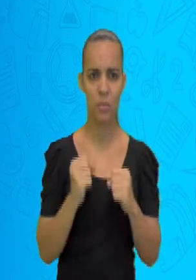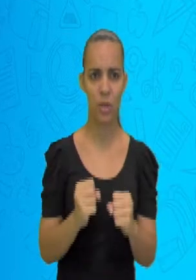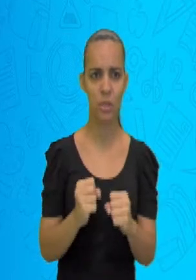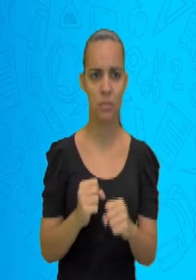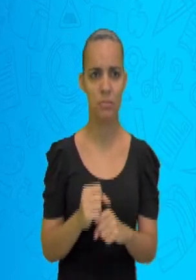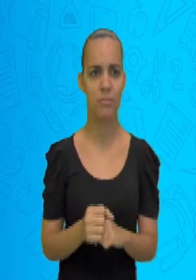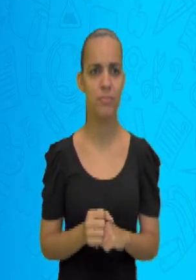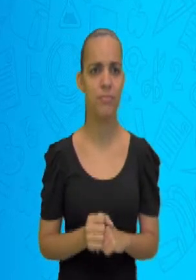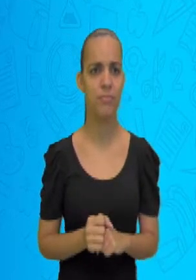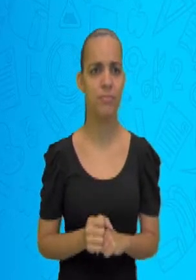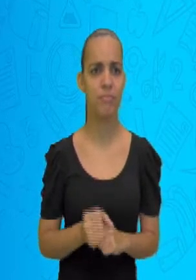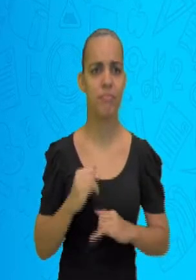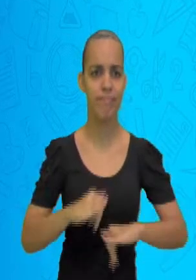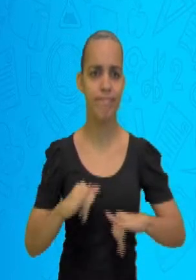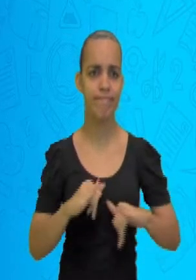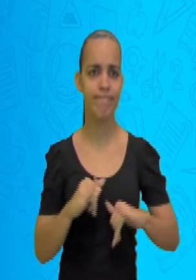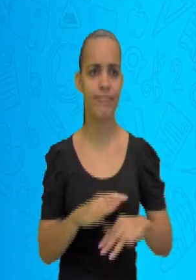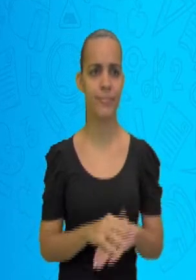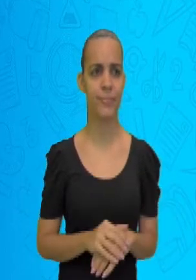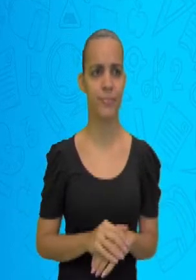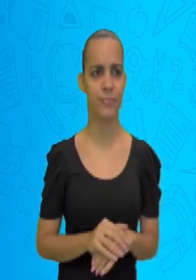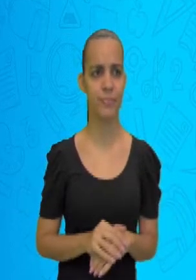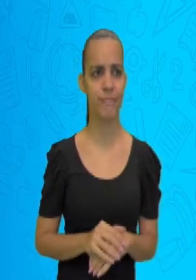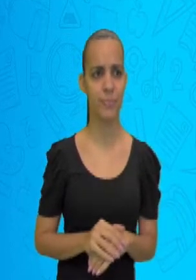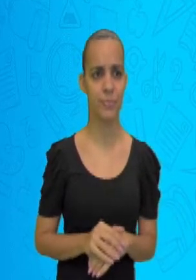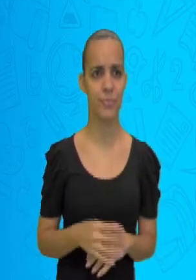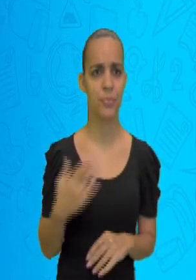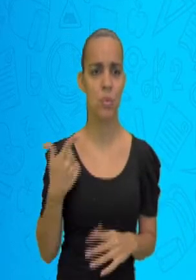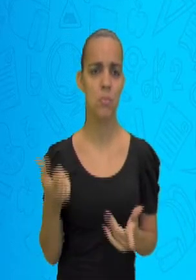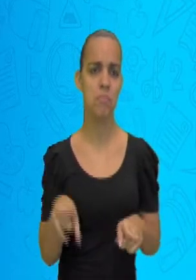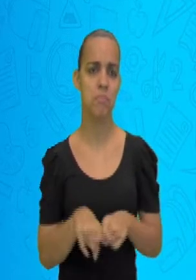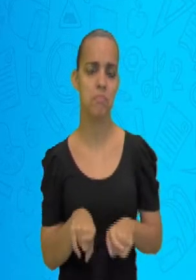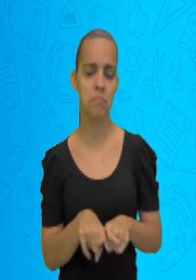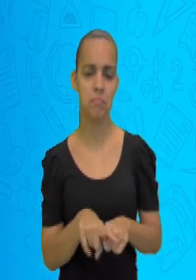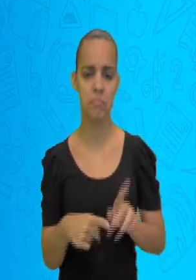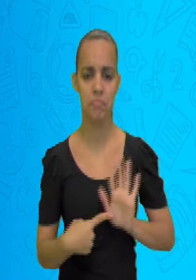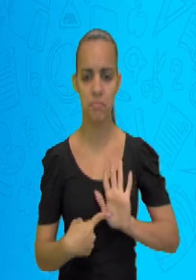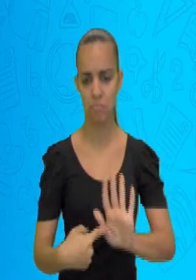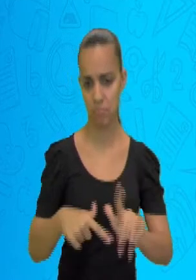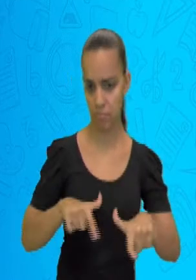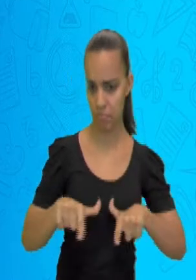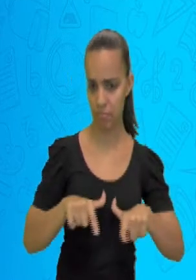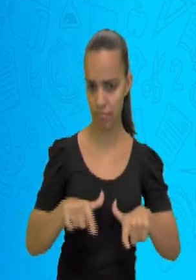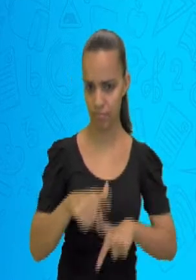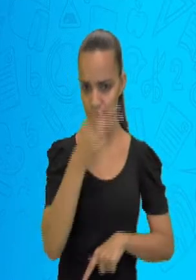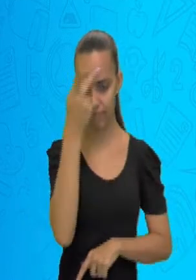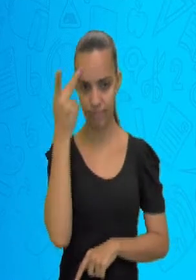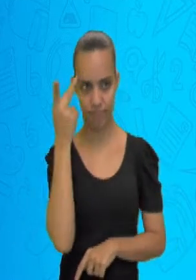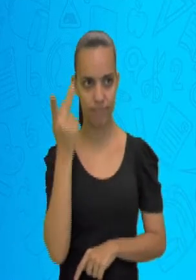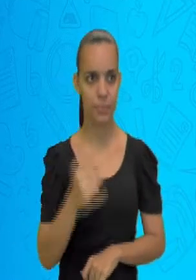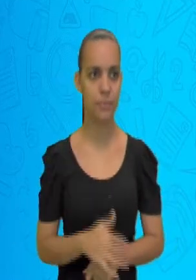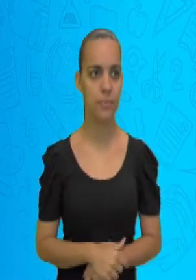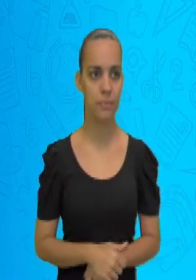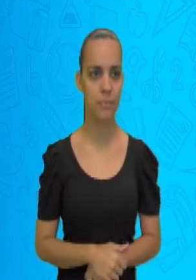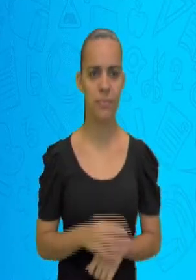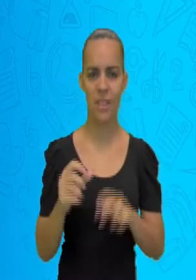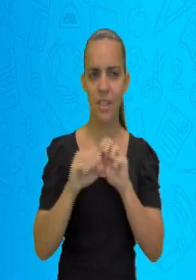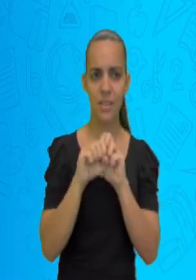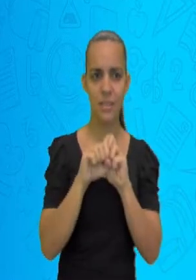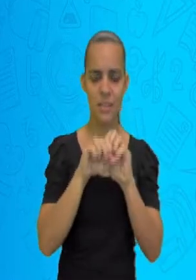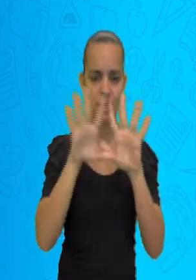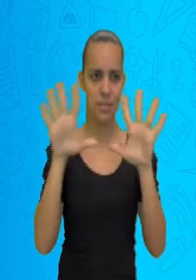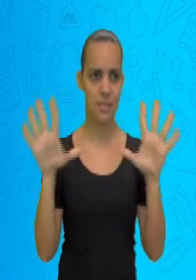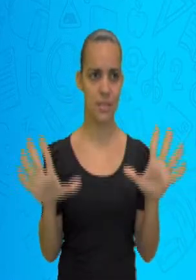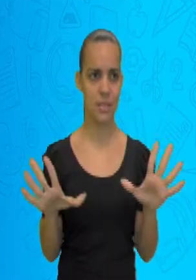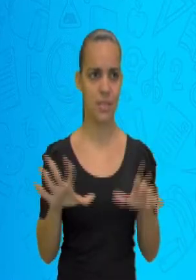público? Ou comprovar o trabalho desta pessoa? Está claro que nós temos